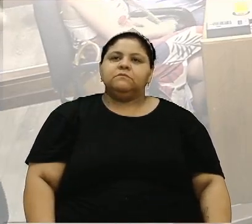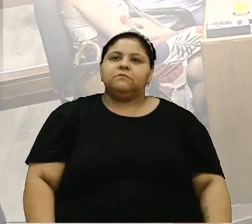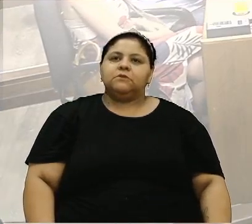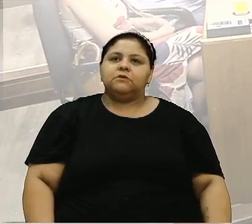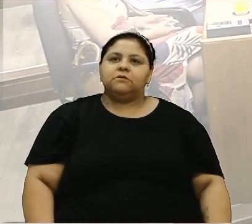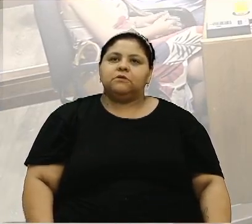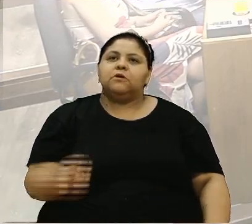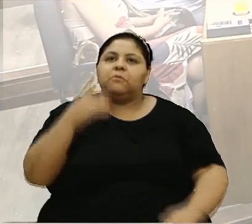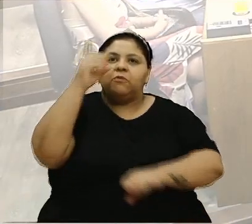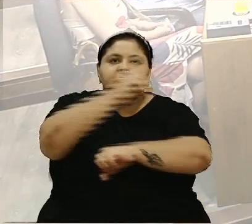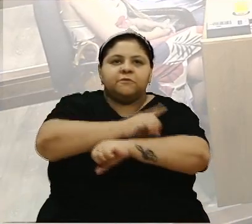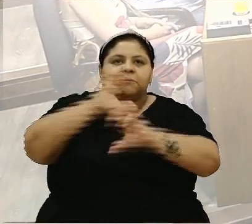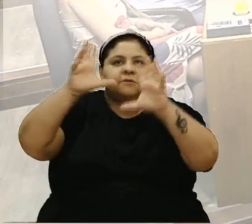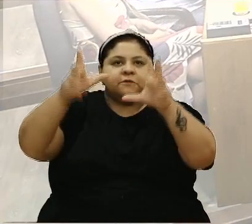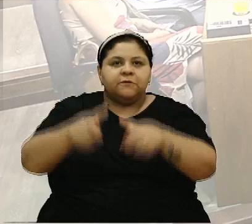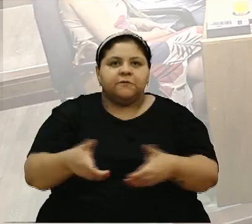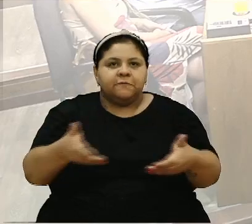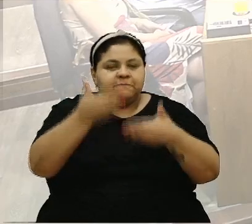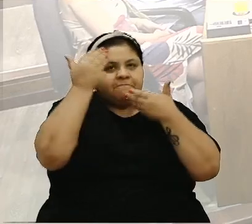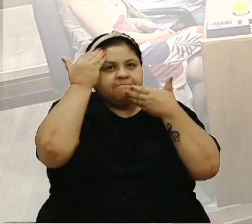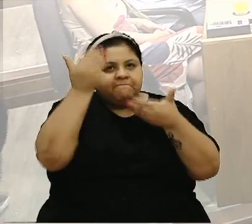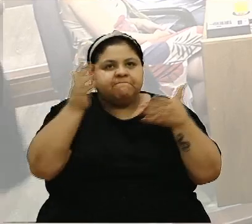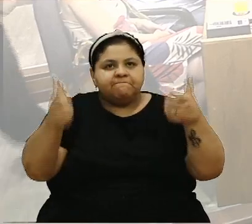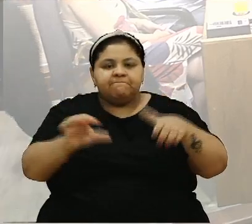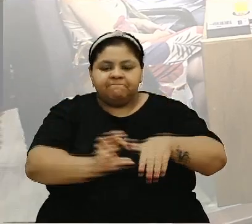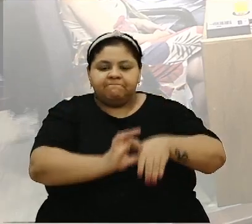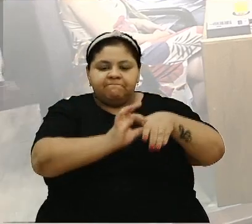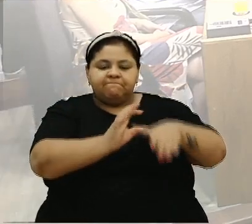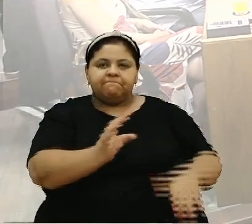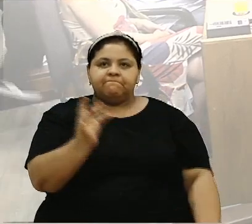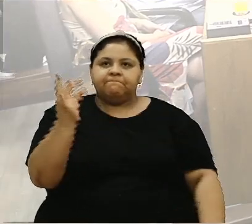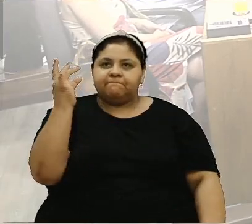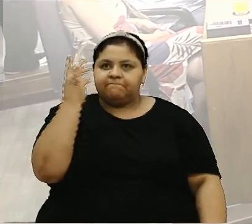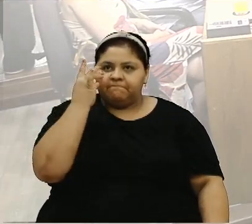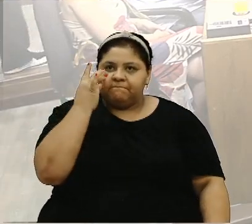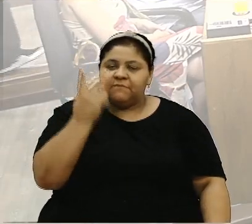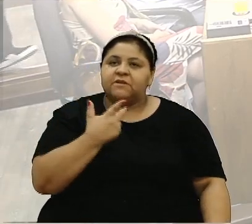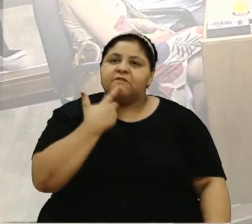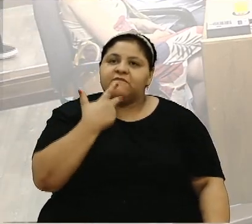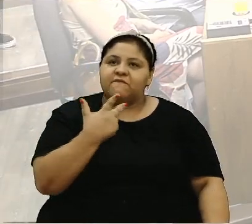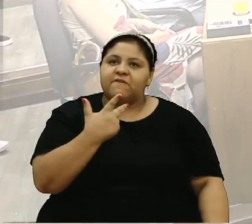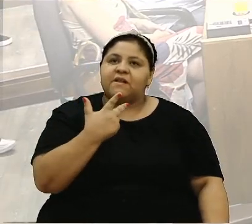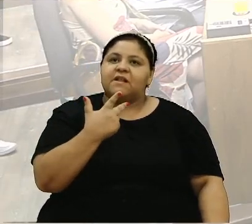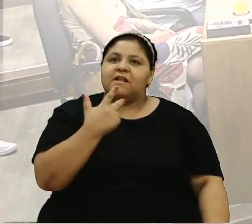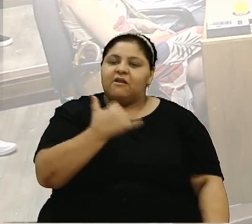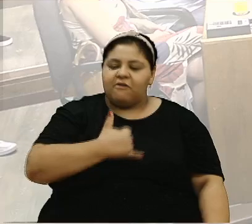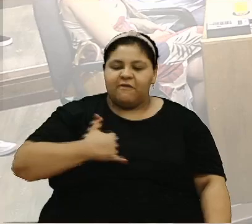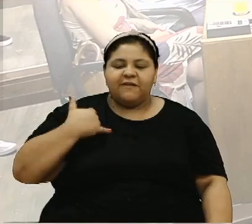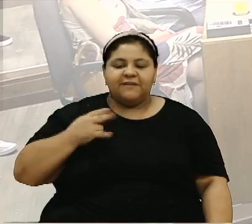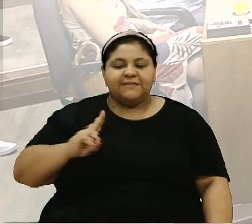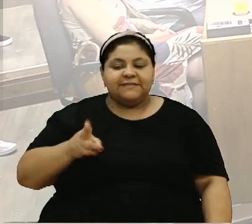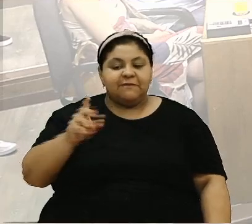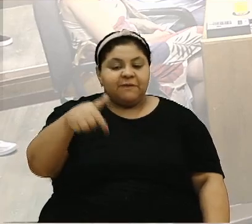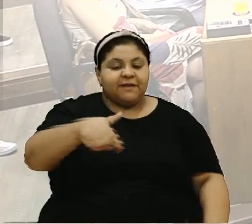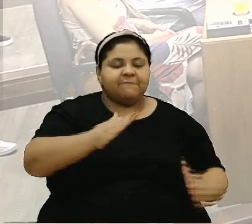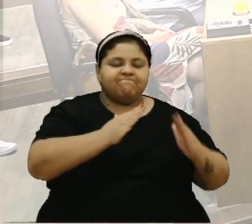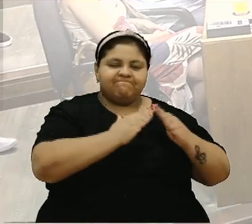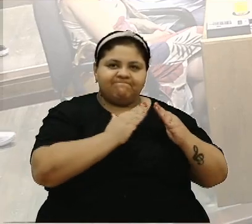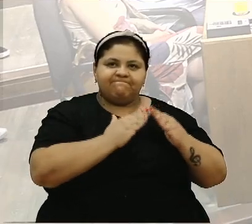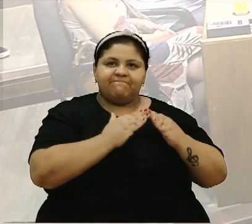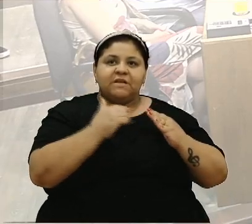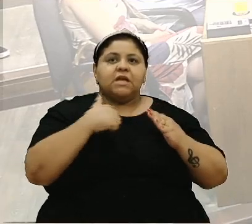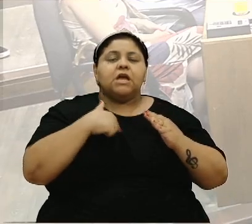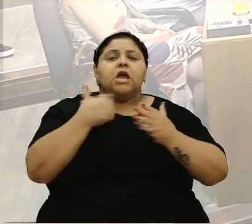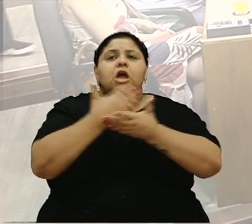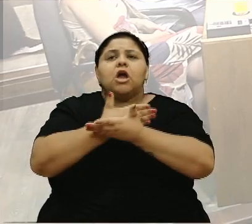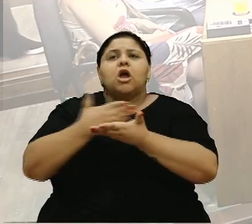Todos, gostaria de saudar todas as autoridades aqui presentes, né? E dizer que é uma honra sempre estar nessa casa, né? Eu gosto de